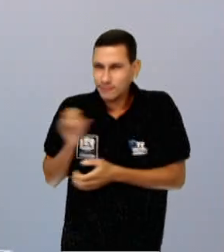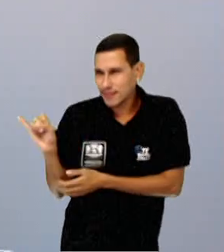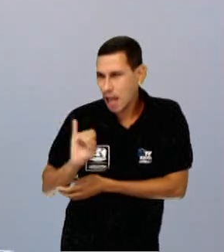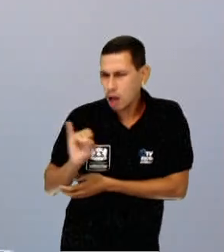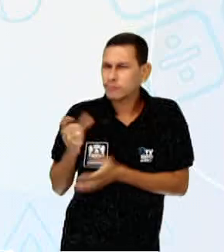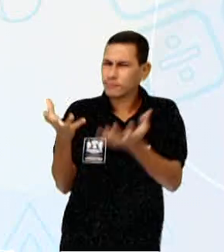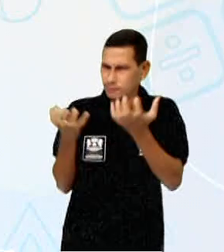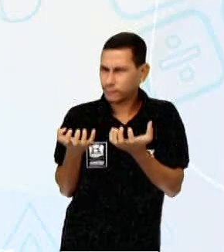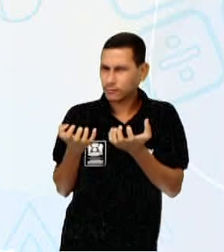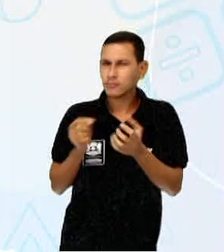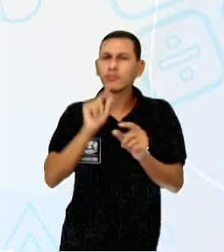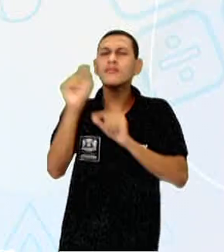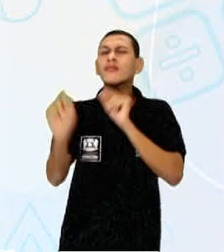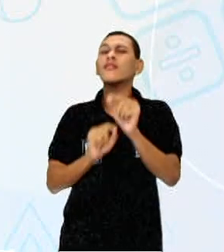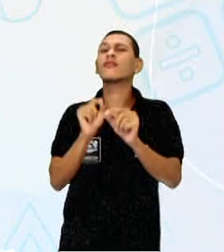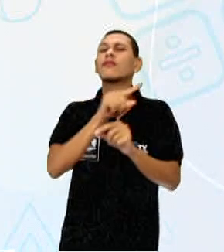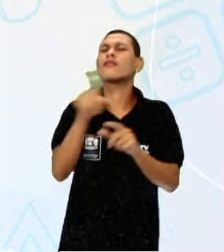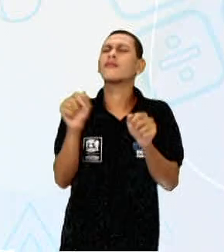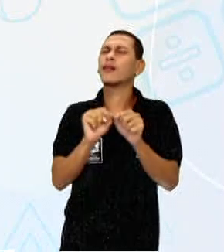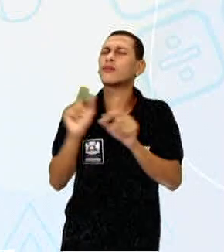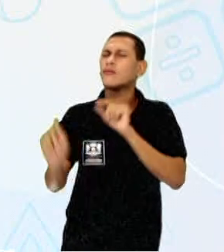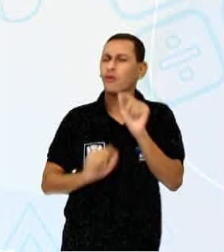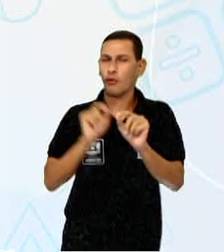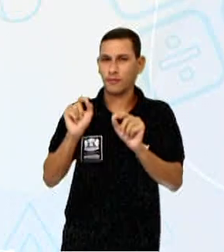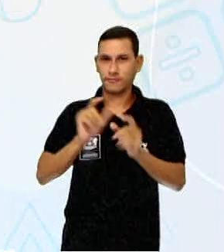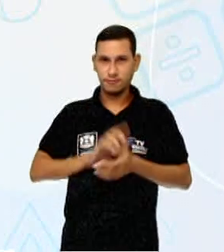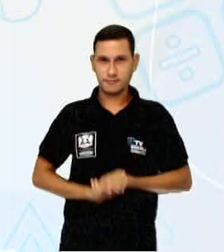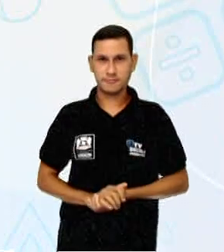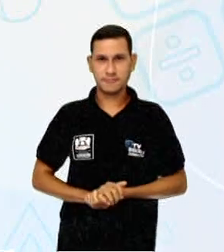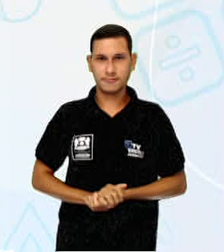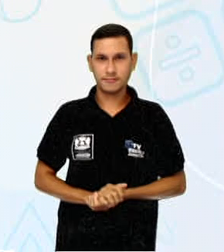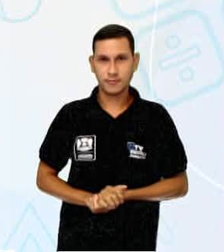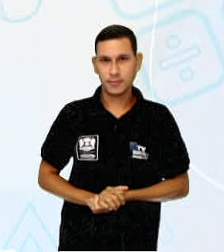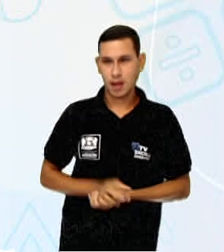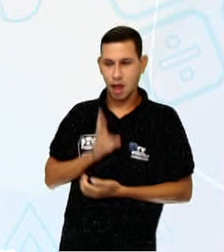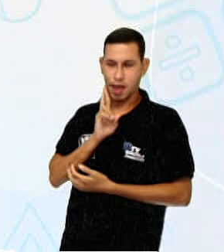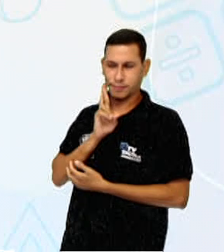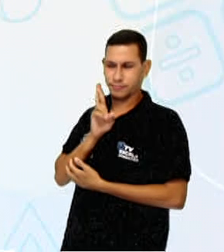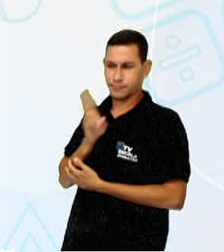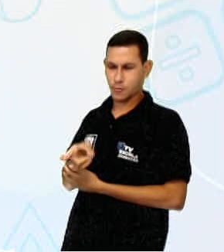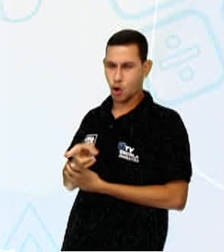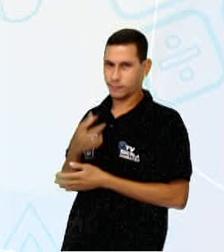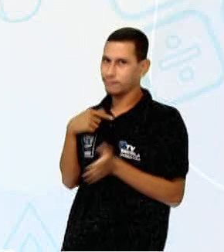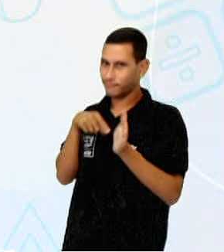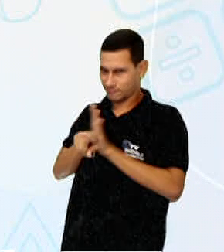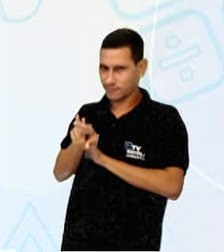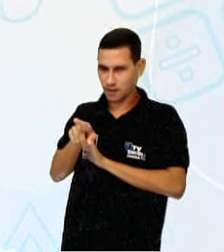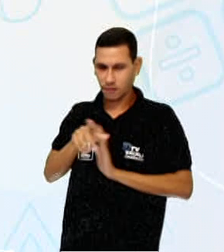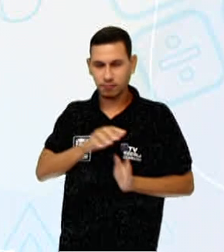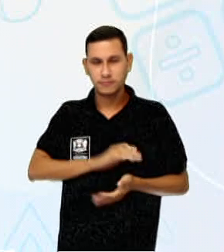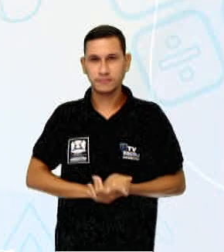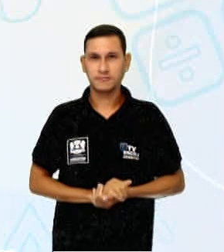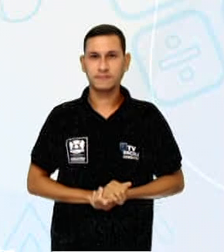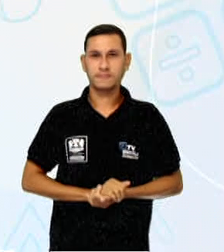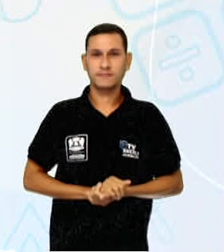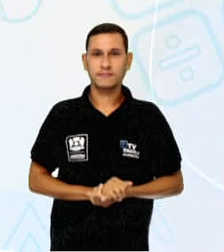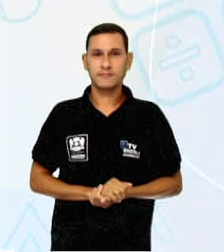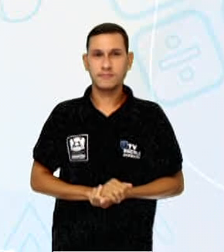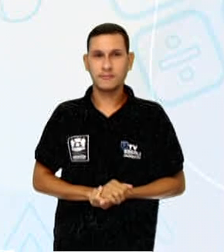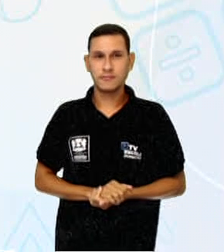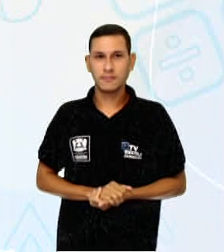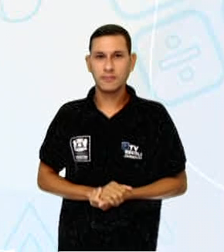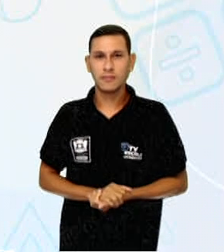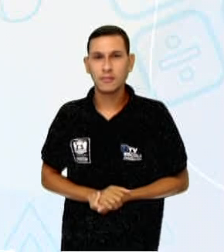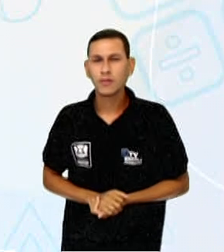italianos eu quero o que eu quero que vocês façam que vocês respondam a seguinte pergunta um